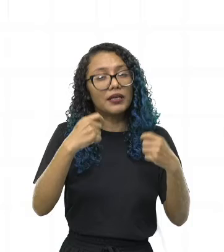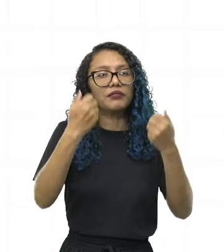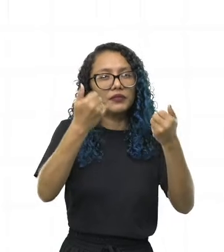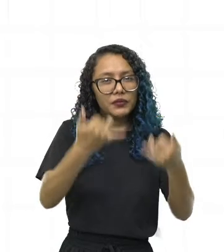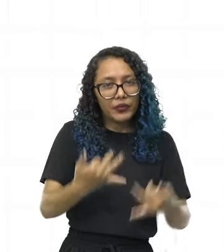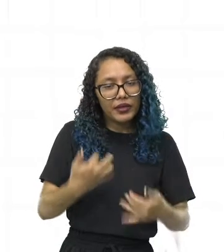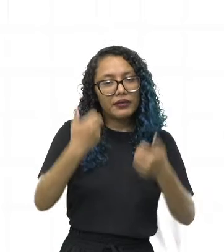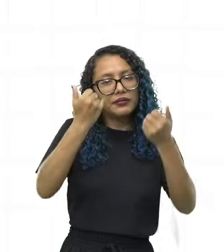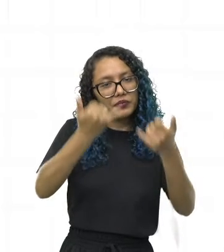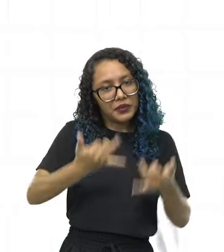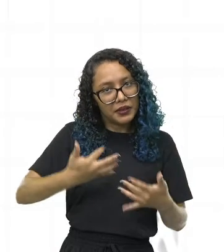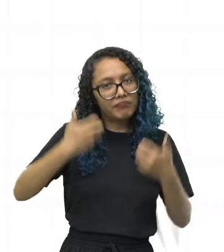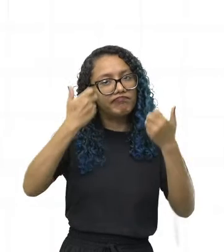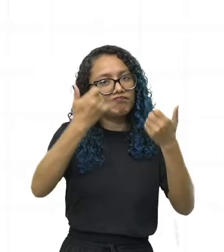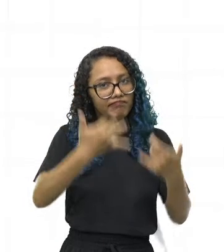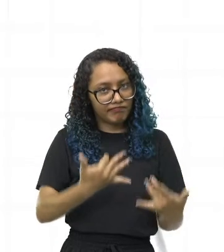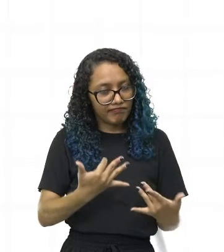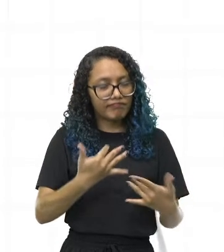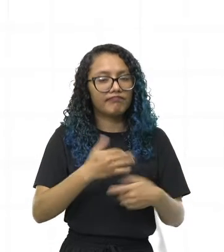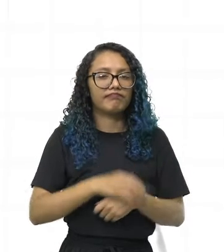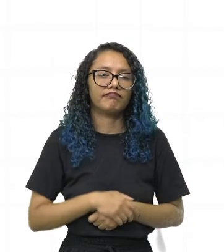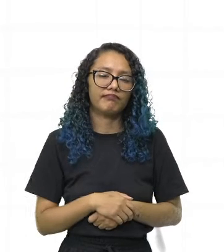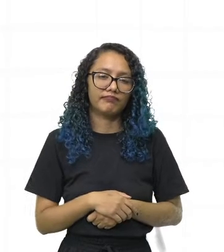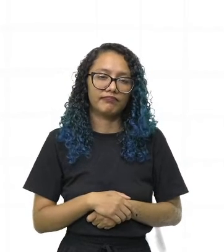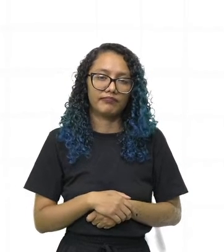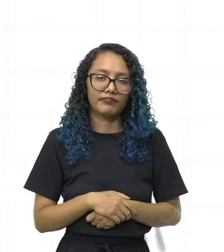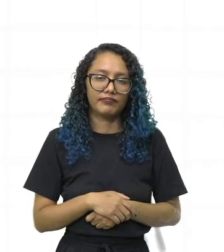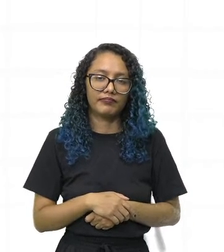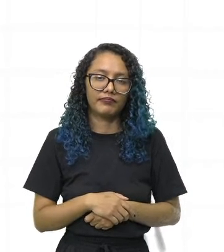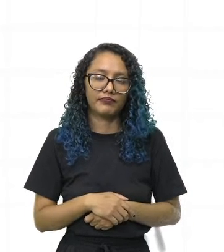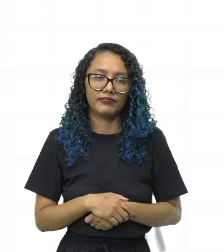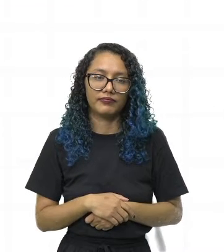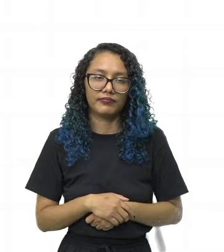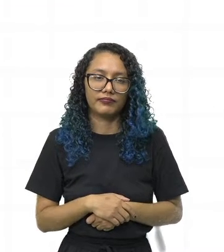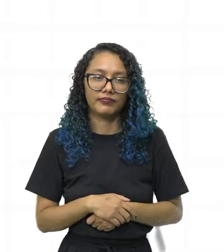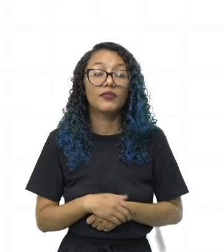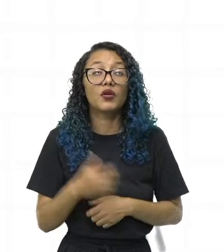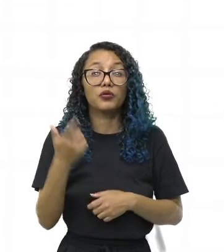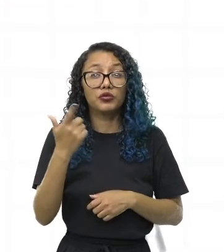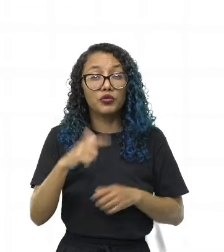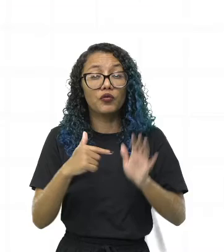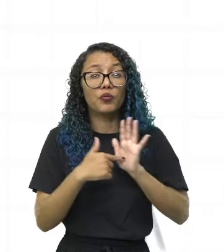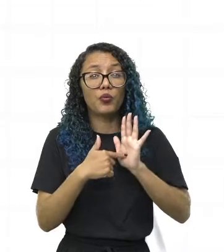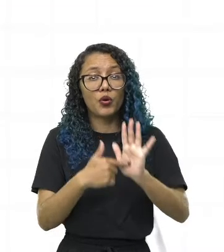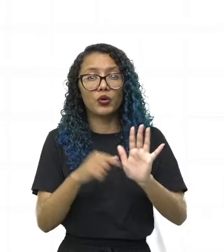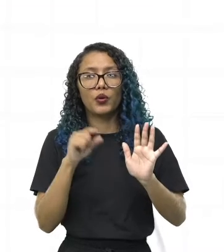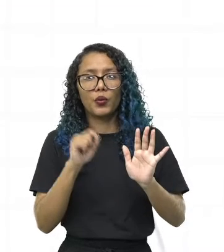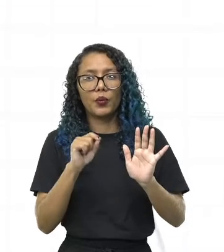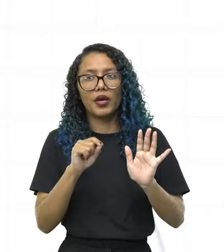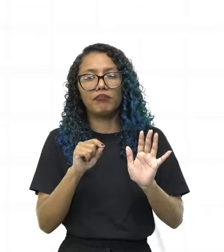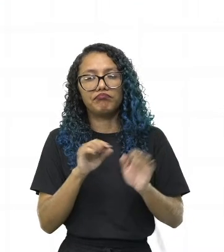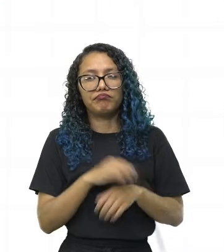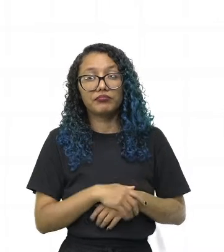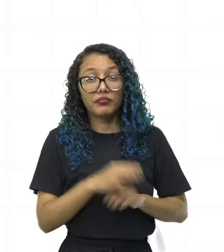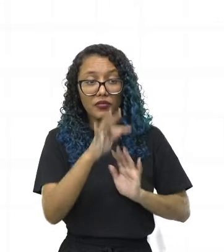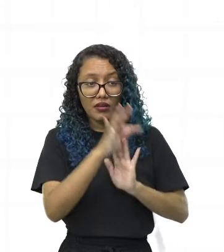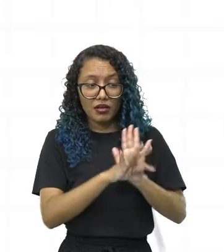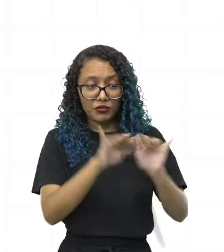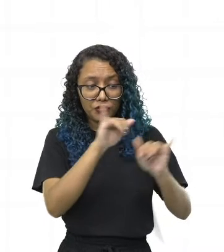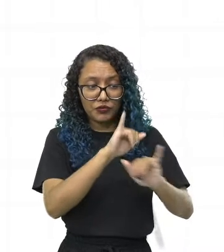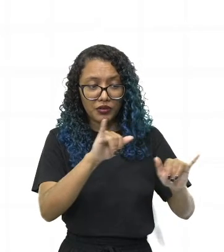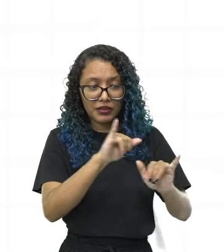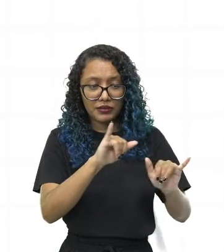Então, mais uma vez, né, mostrando para vocês que um texto de divulgação científica, ele é uma releitura de um texto, né,